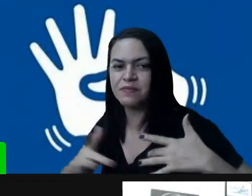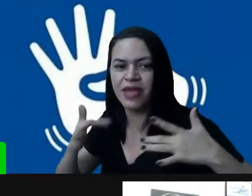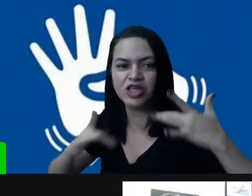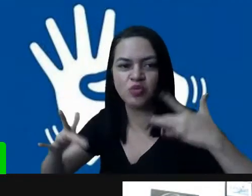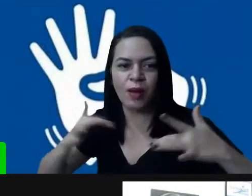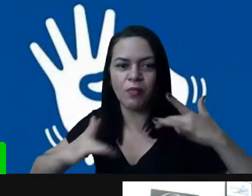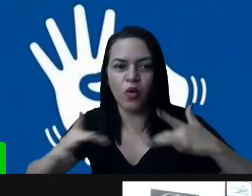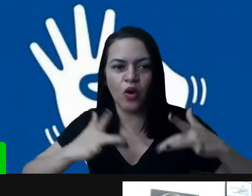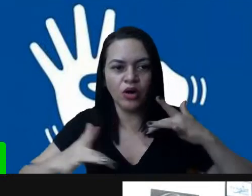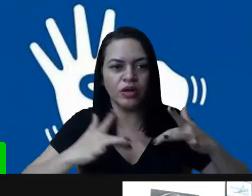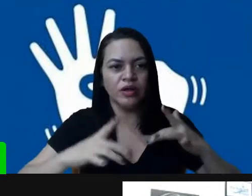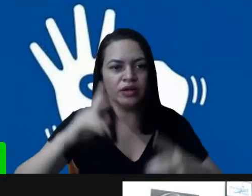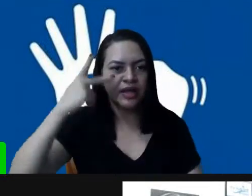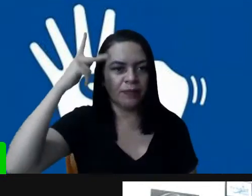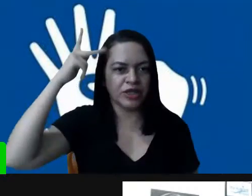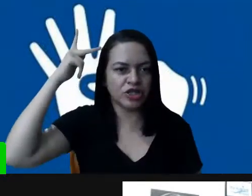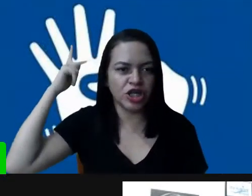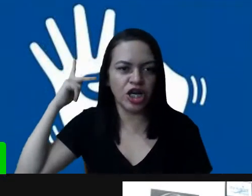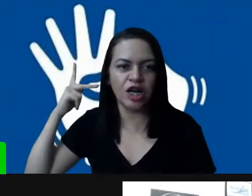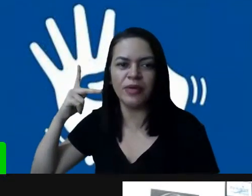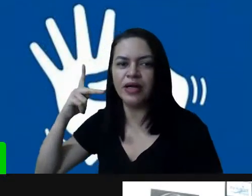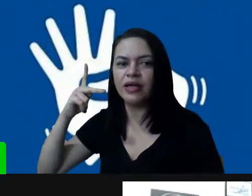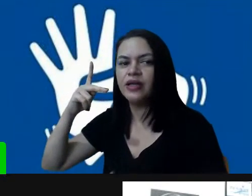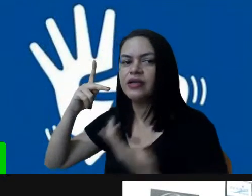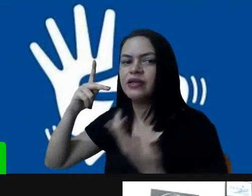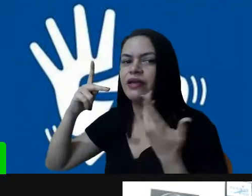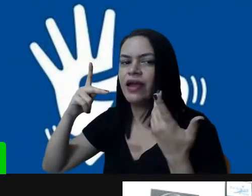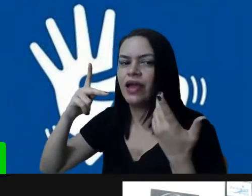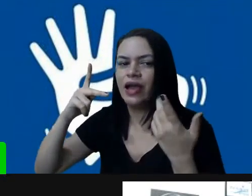têm esse mesmo amor, Eu tô sem som.